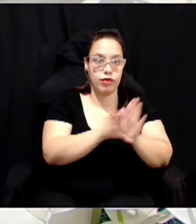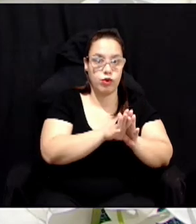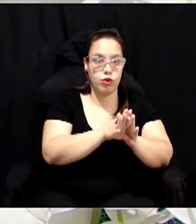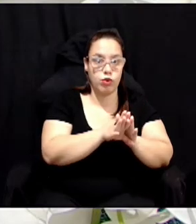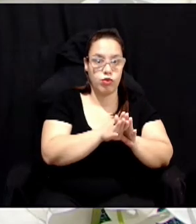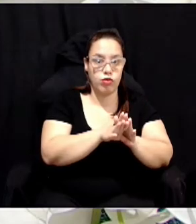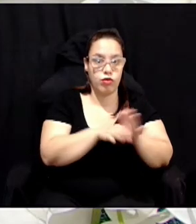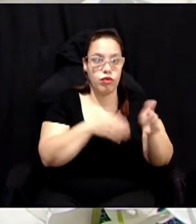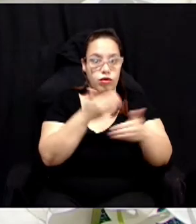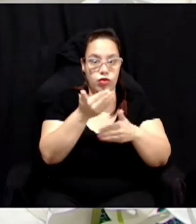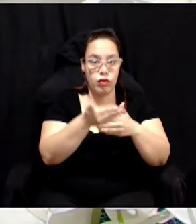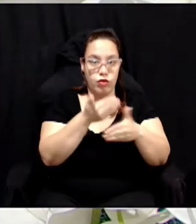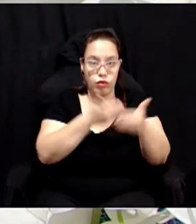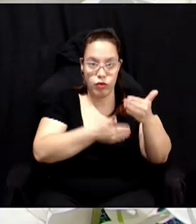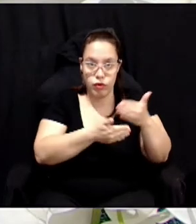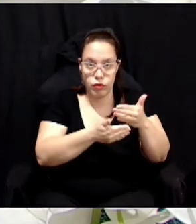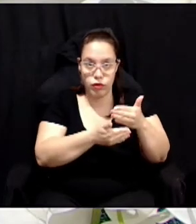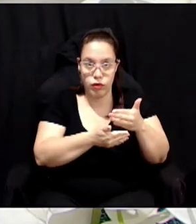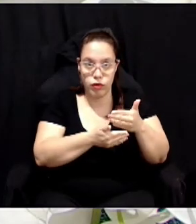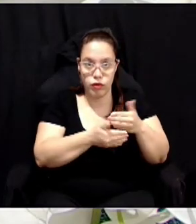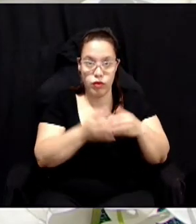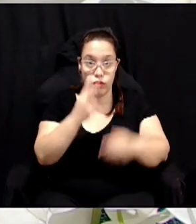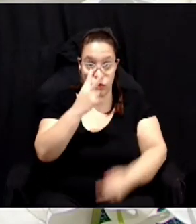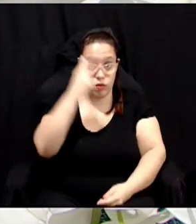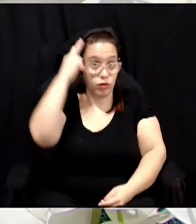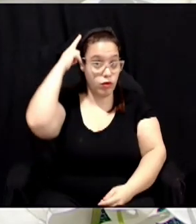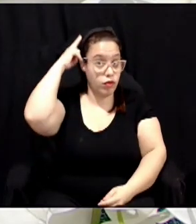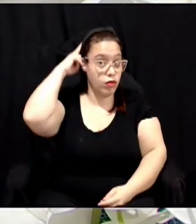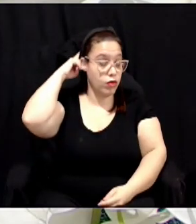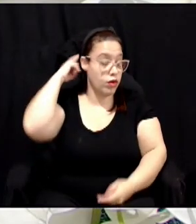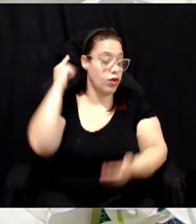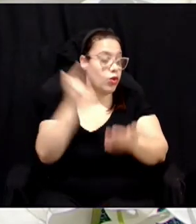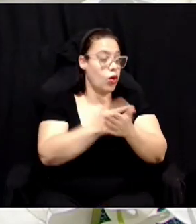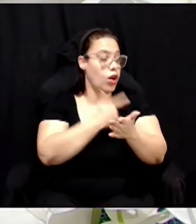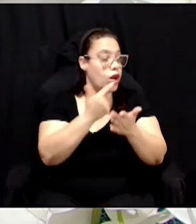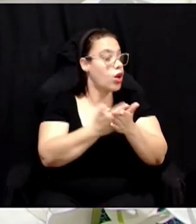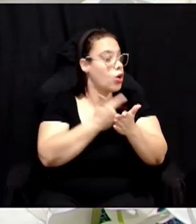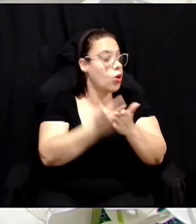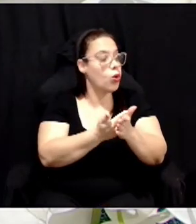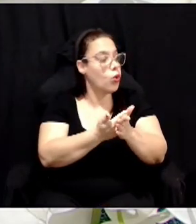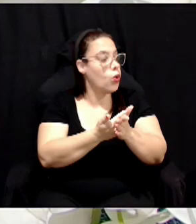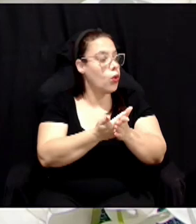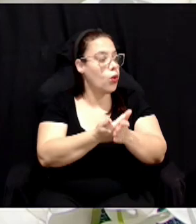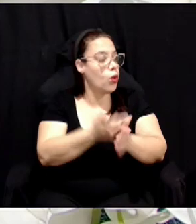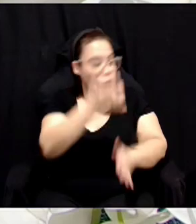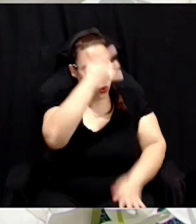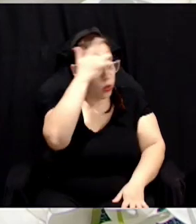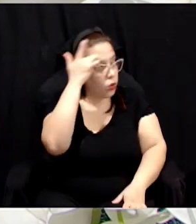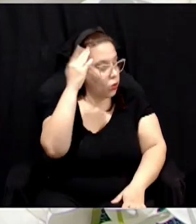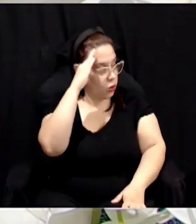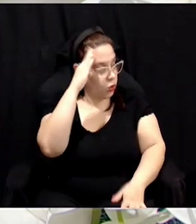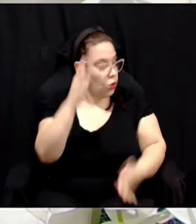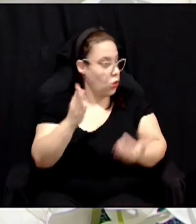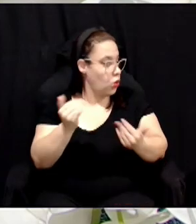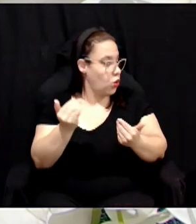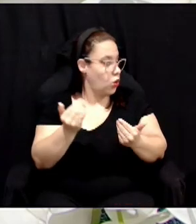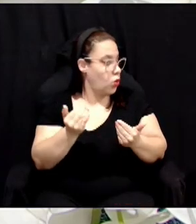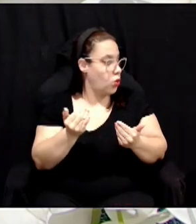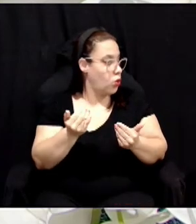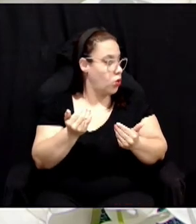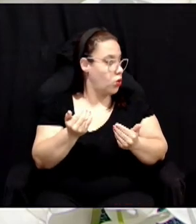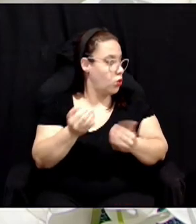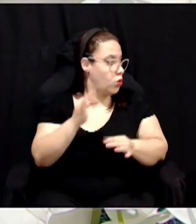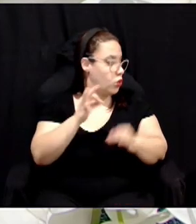envolve o vestibular, com essas obras, algumas pessoas, principalmente os mais jovens, por conta justamente